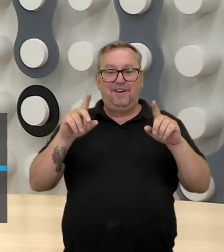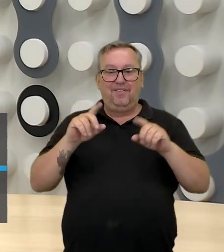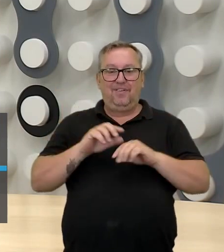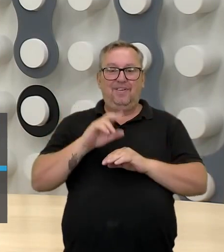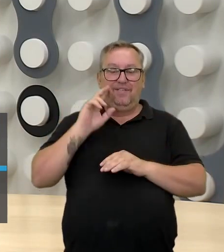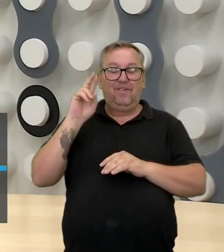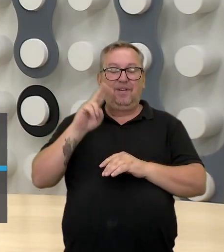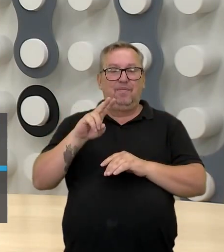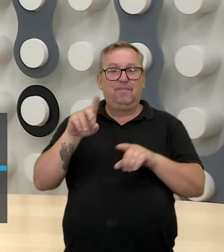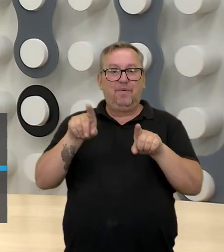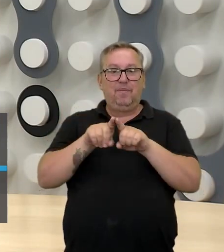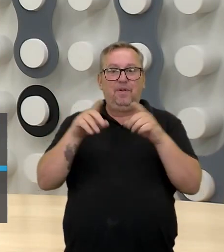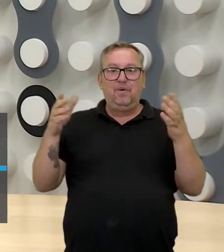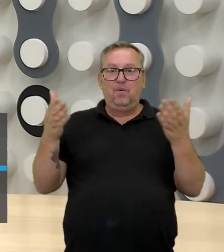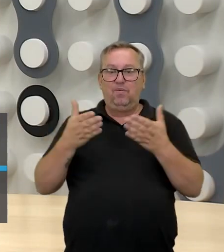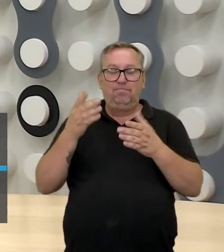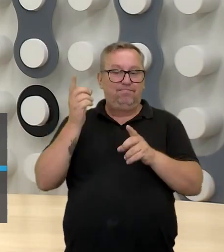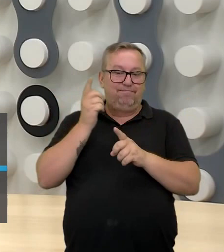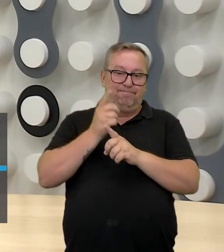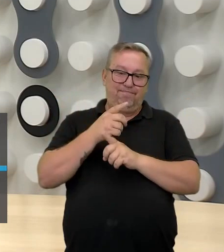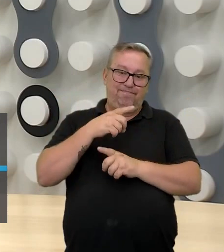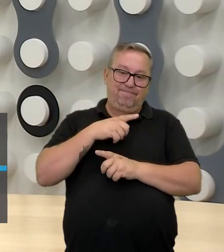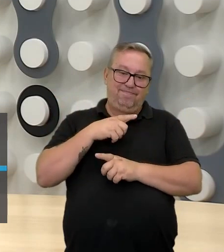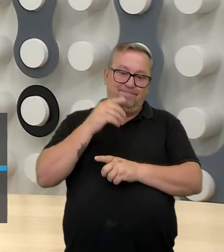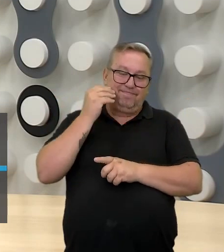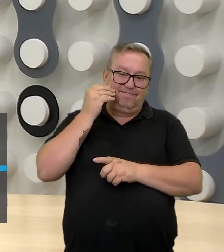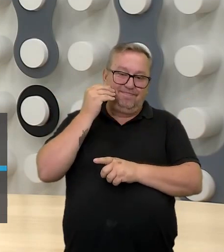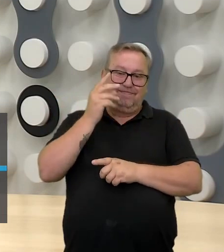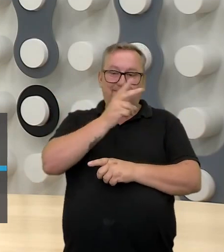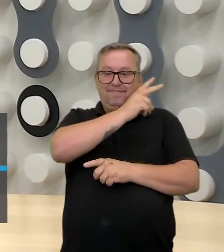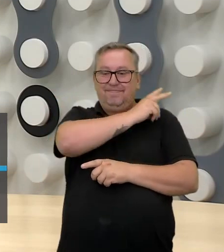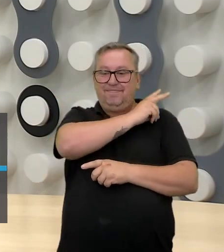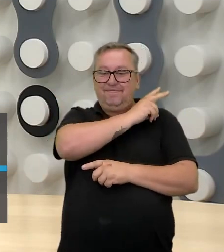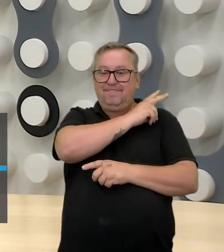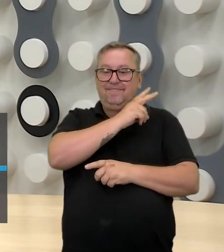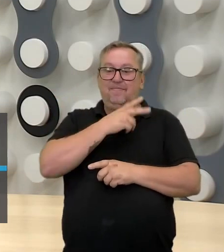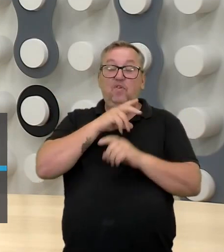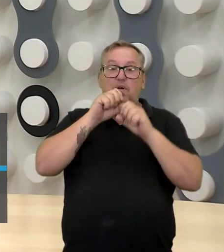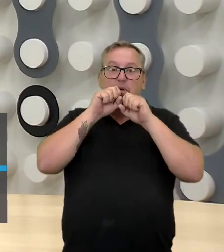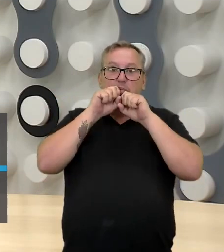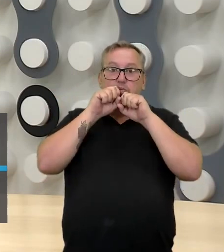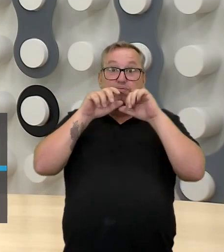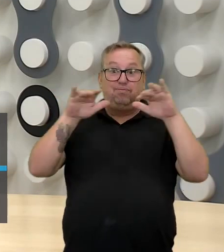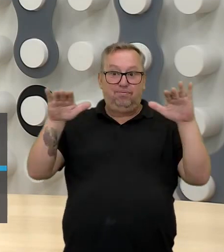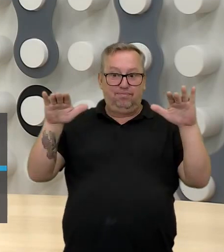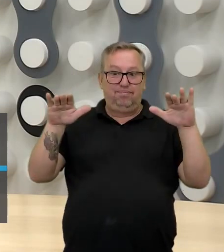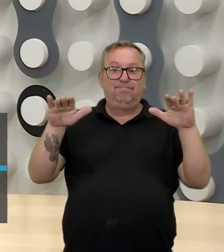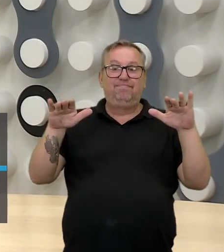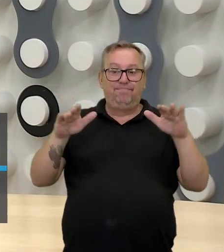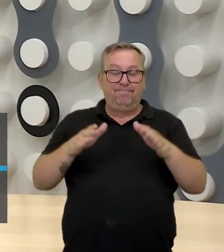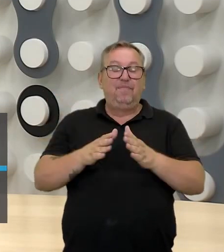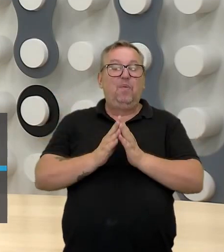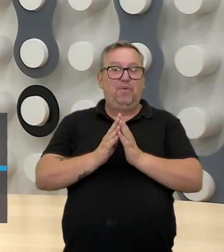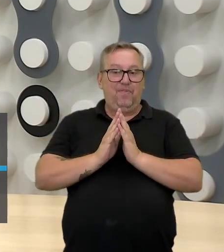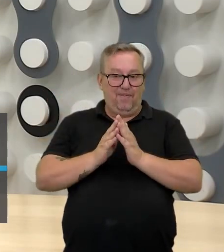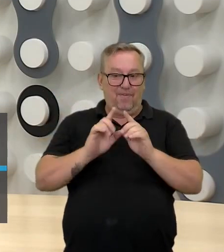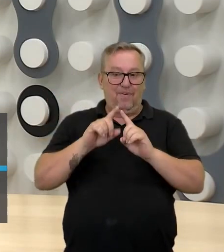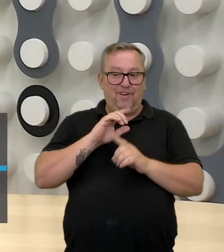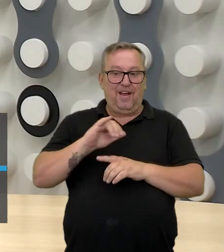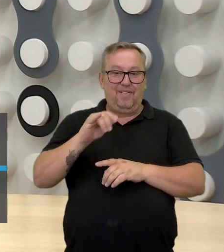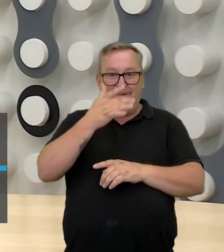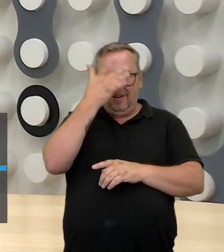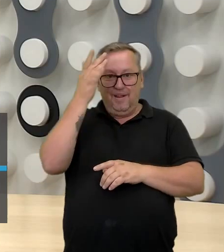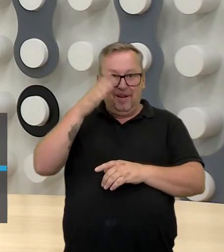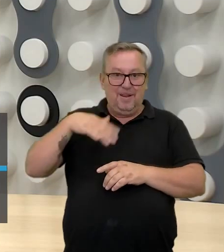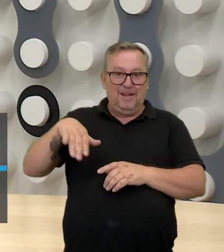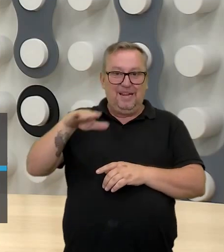procurar isso aí hoje você não vai encontrar, né? Quem está aqui na segunda série já divulga essa informação, multiplica, né? Replica essa